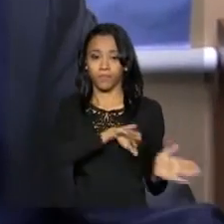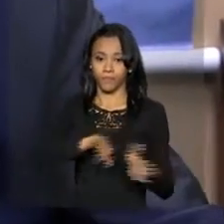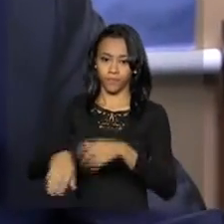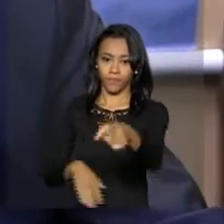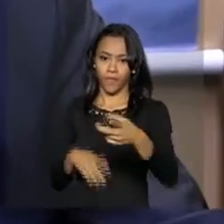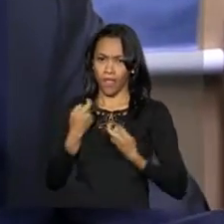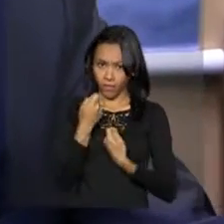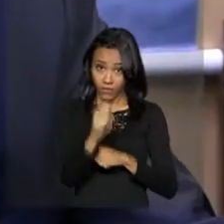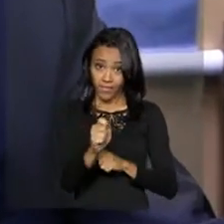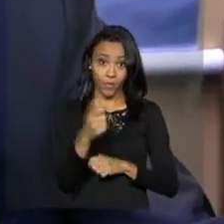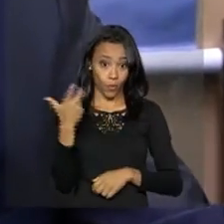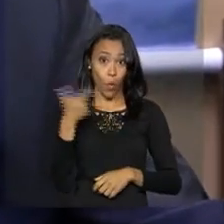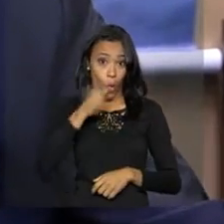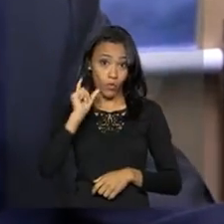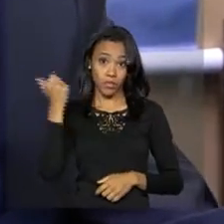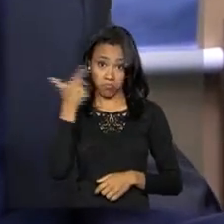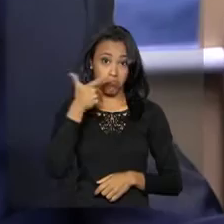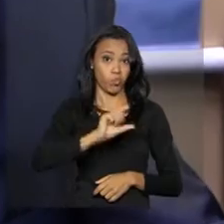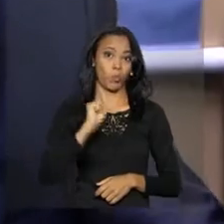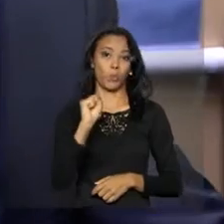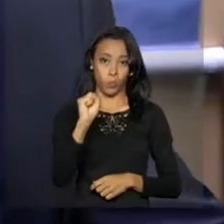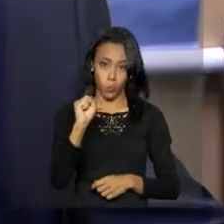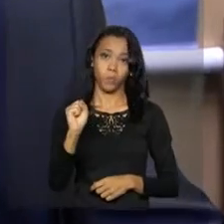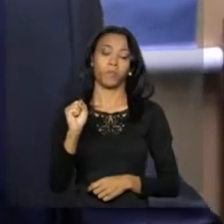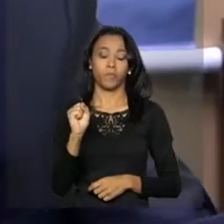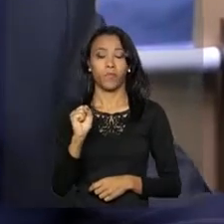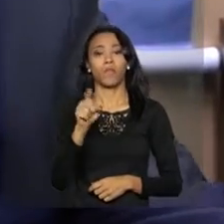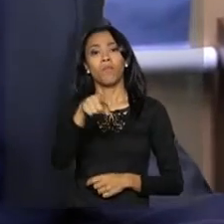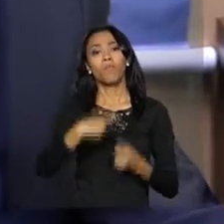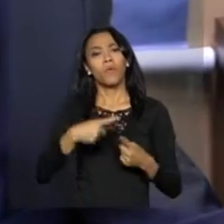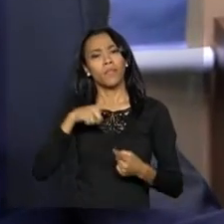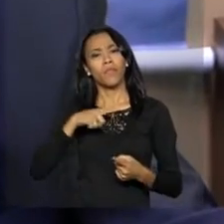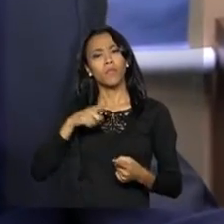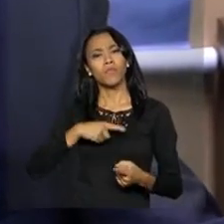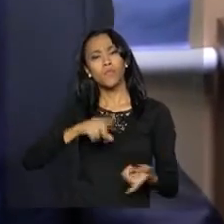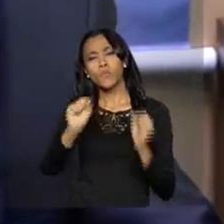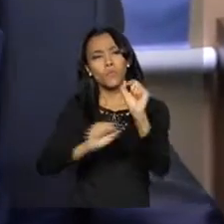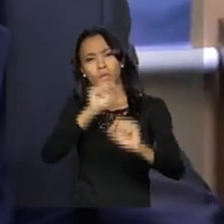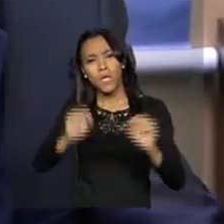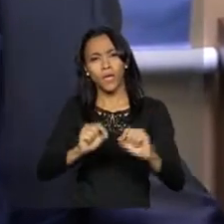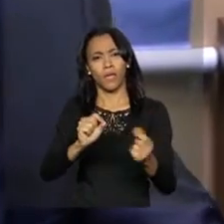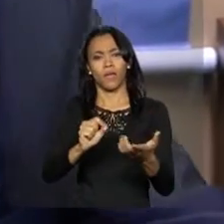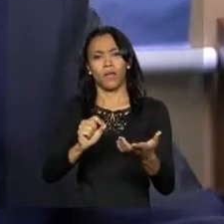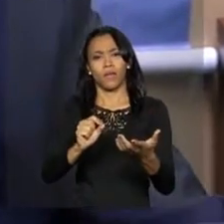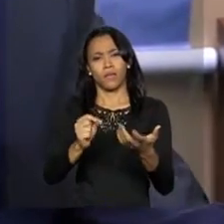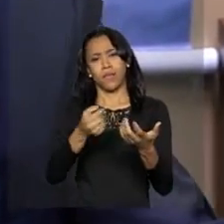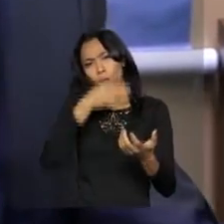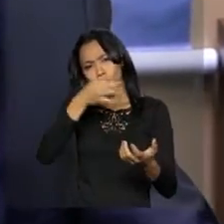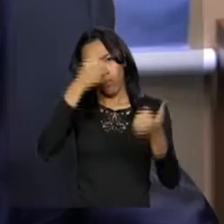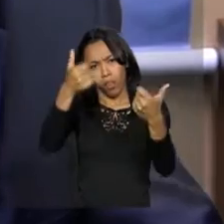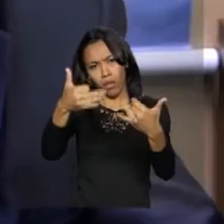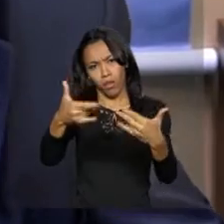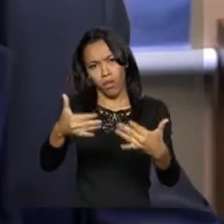defesa teve uma importante vitória ontem, que foi o reconhecimento da tese que nós temos falado, reafirmado, estou sendo até cansativa, de